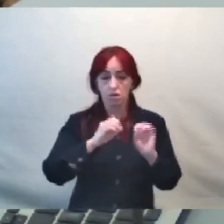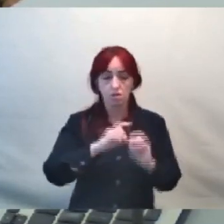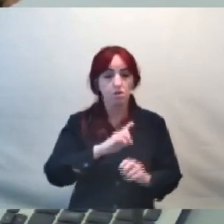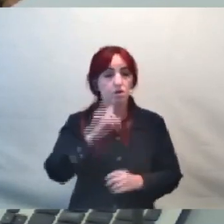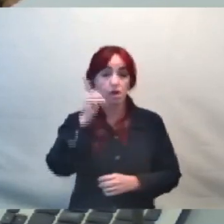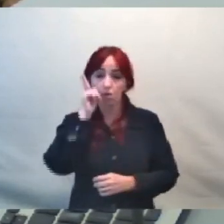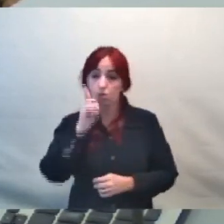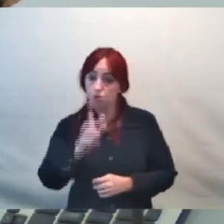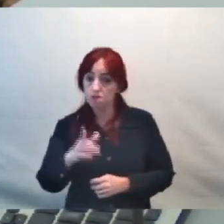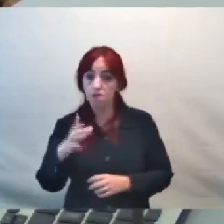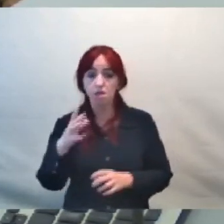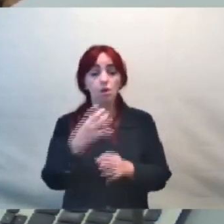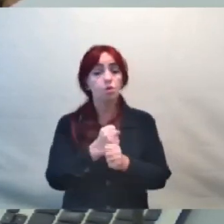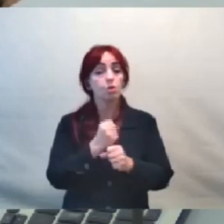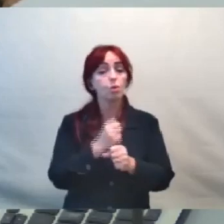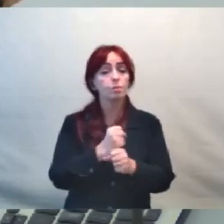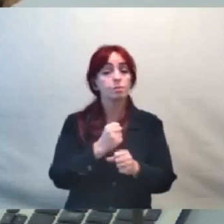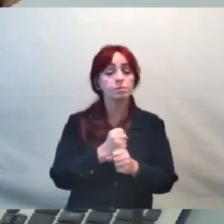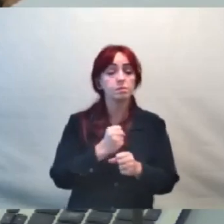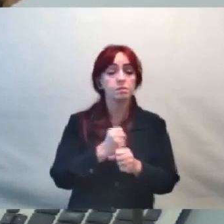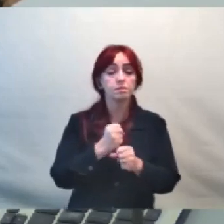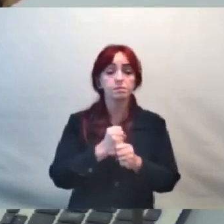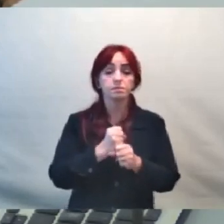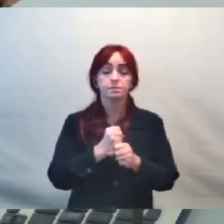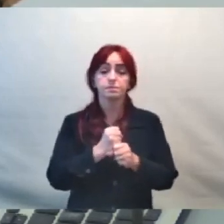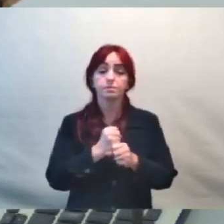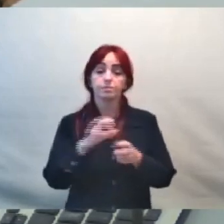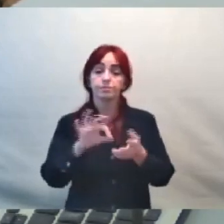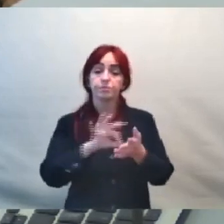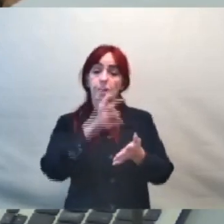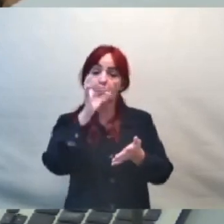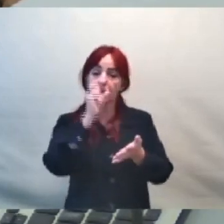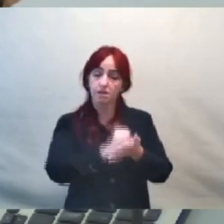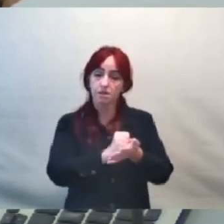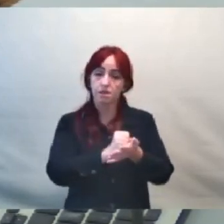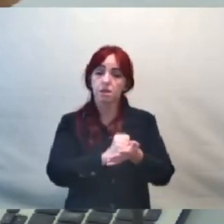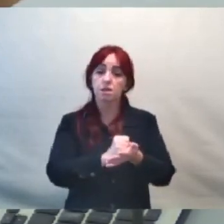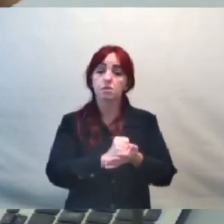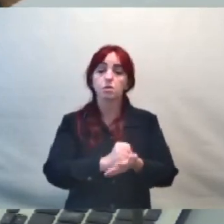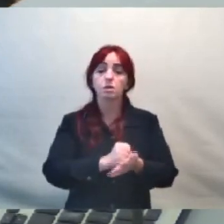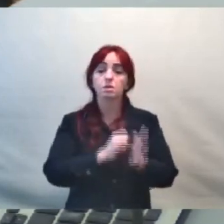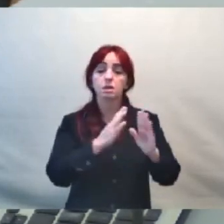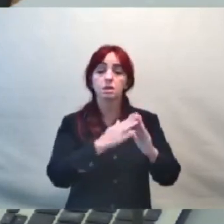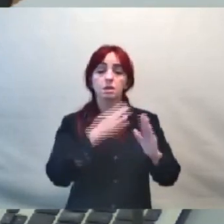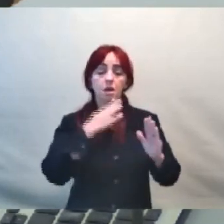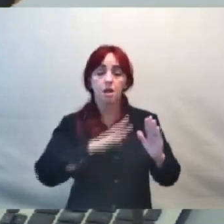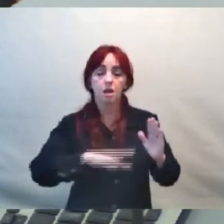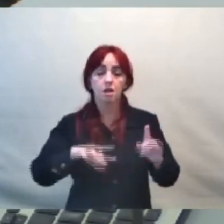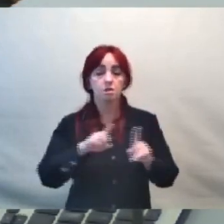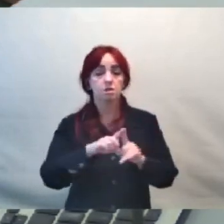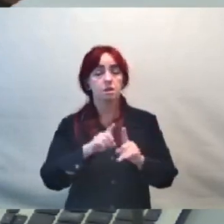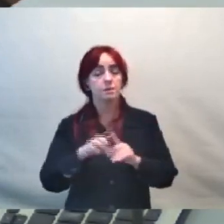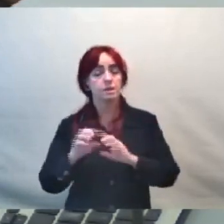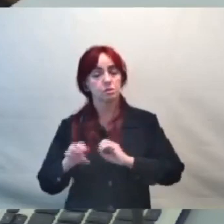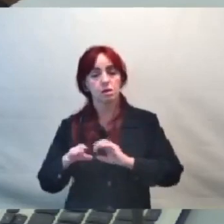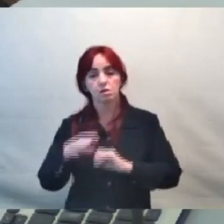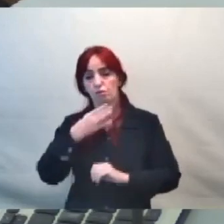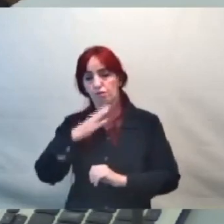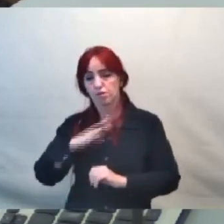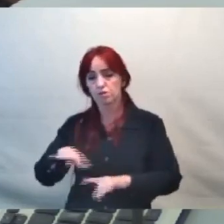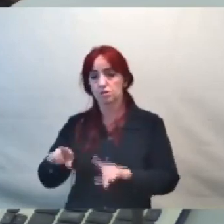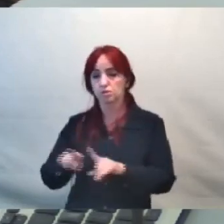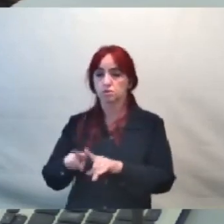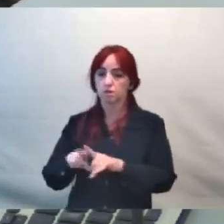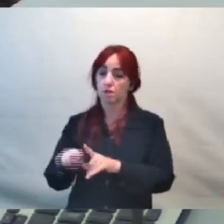de matrículas em creche, na educação infantil, acho que em